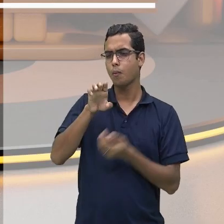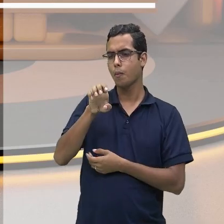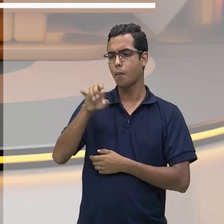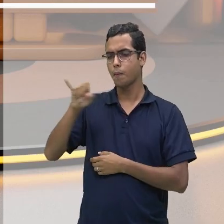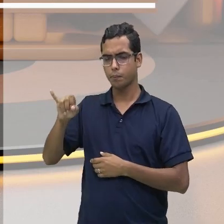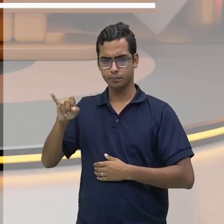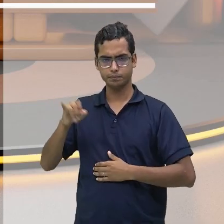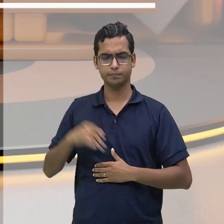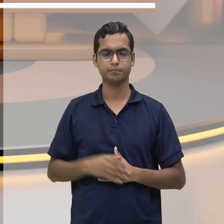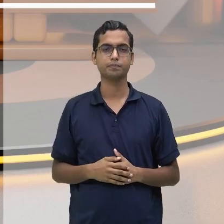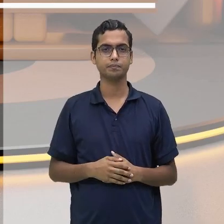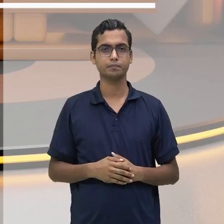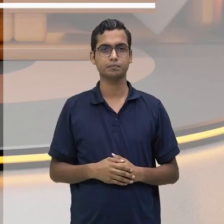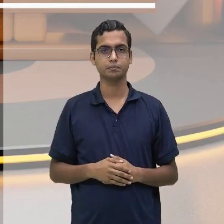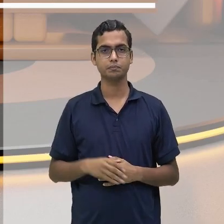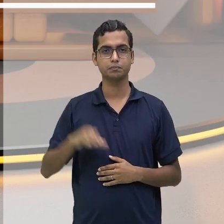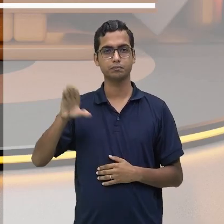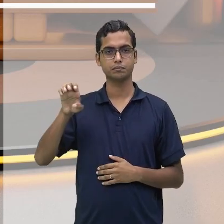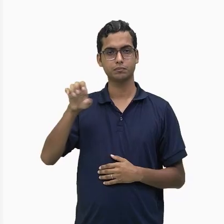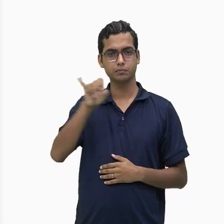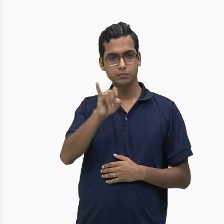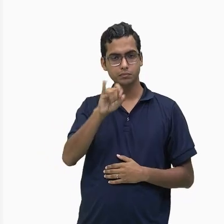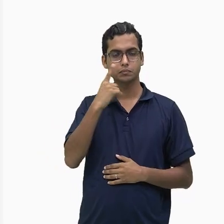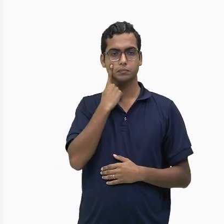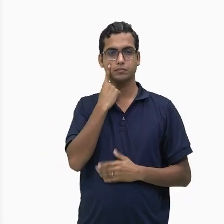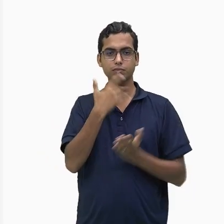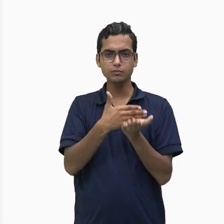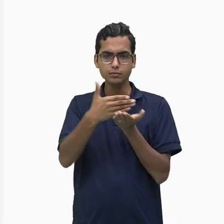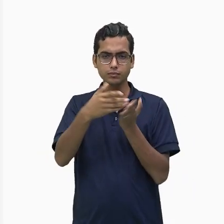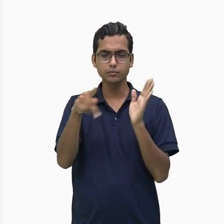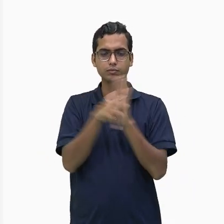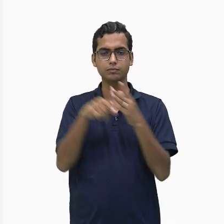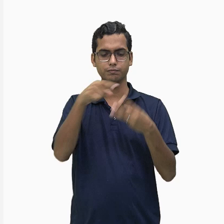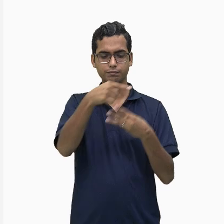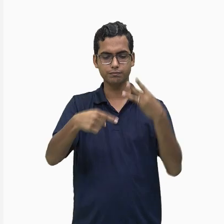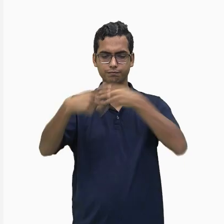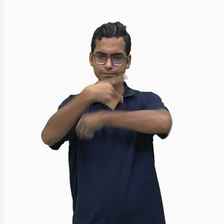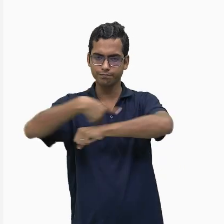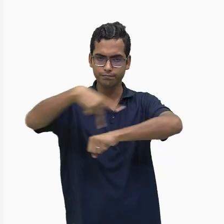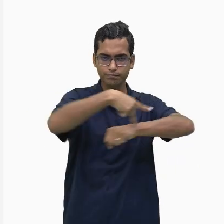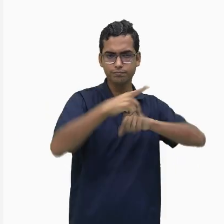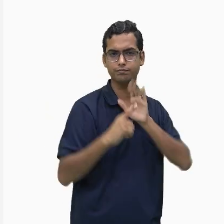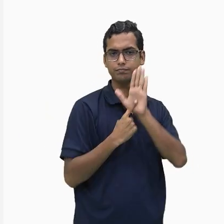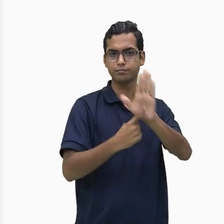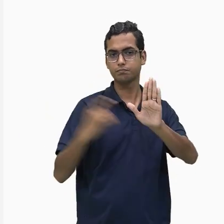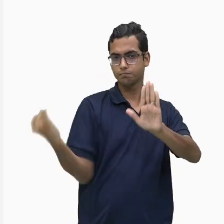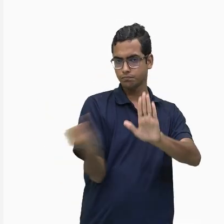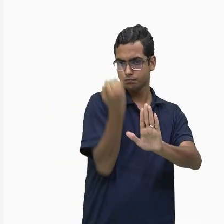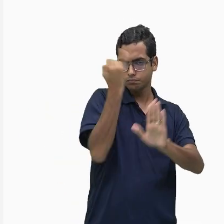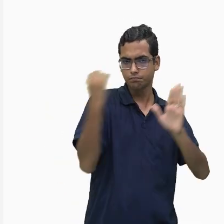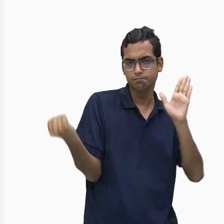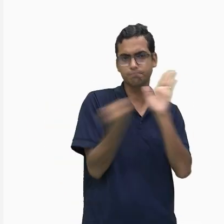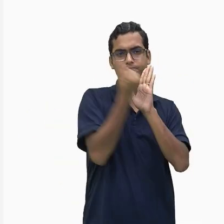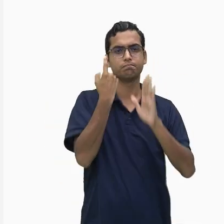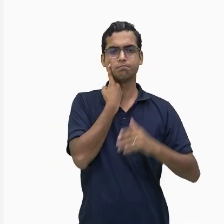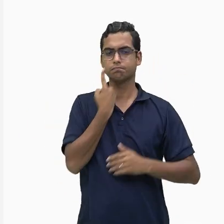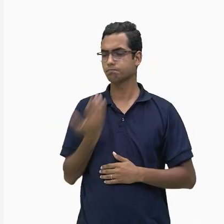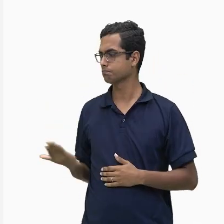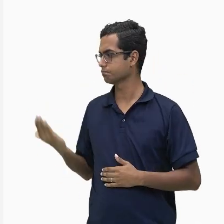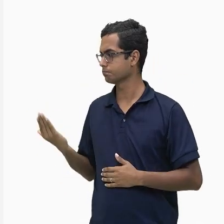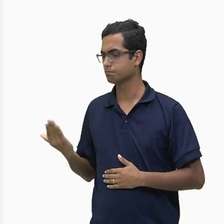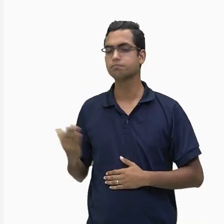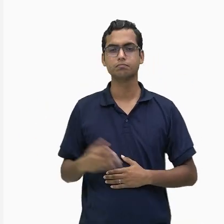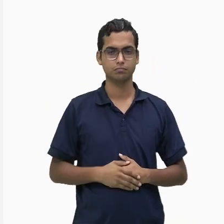gente. A gente vai observar que as três repúblicas que acabavam sendo as mais importantes ali